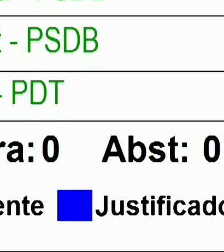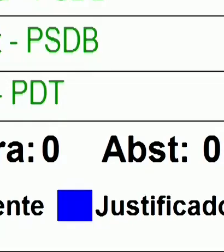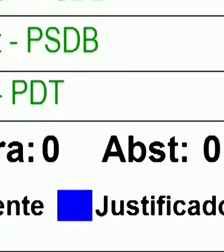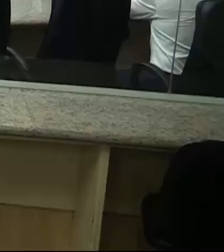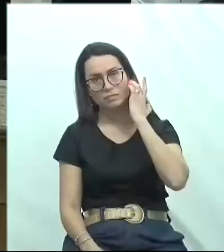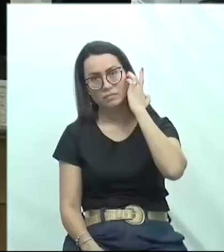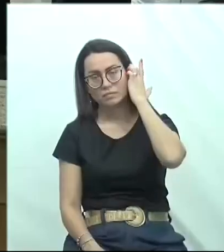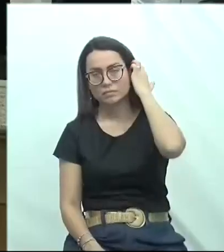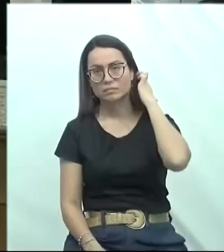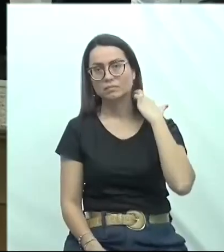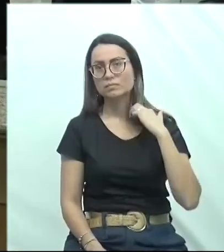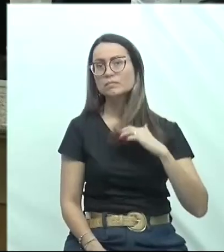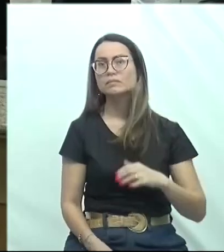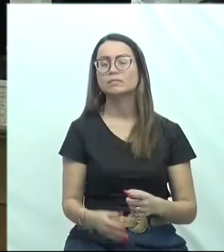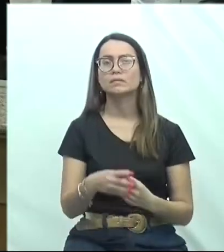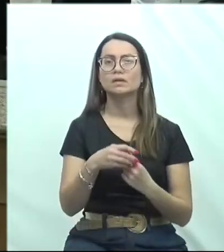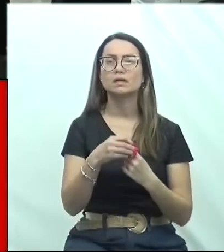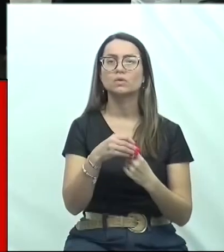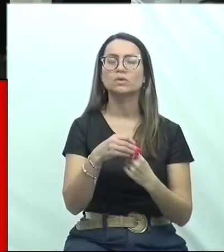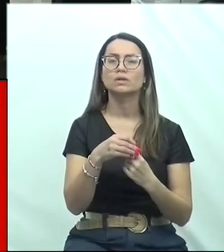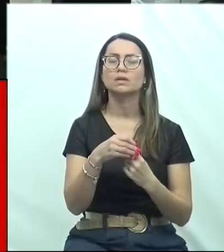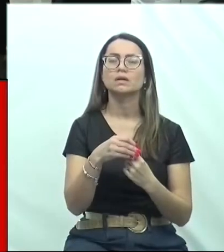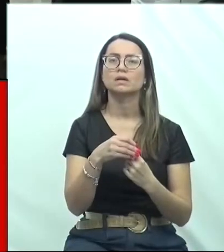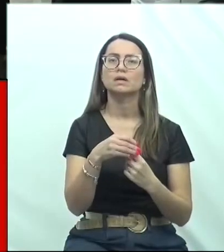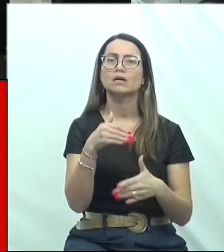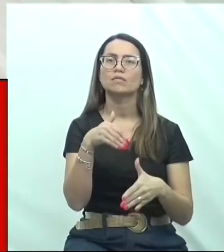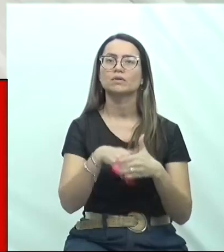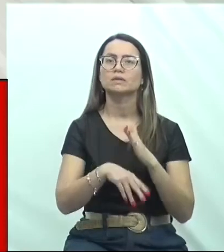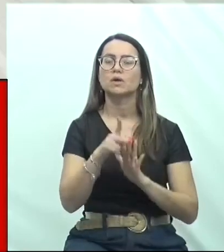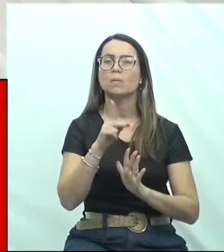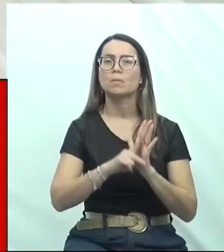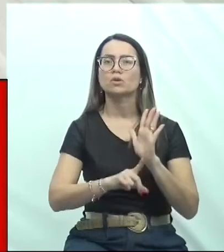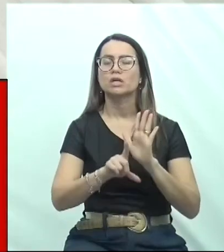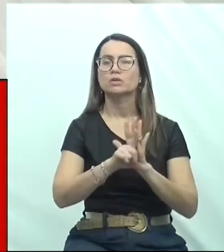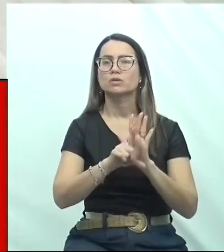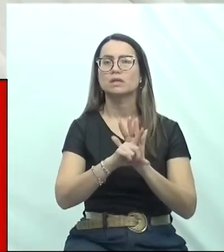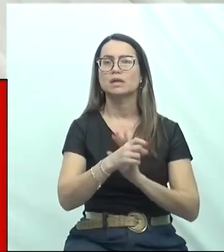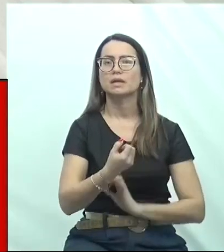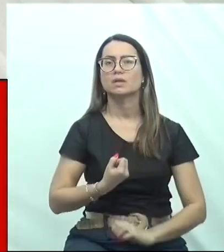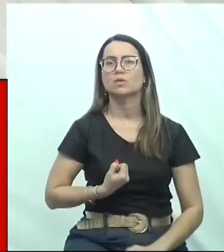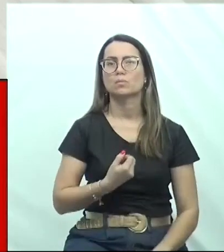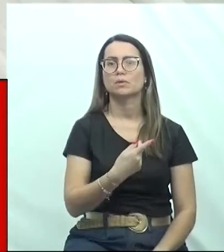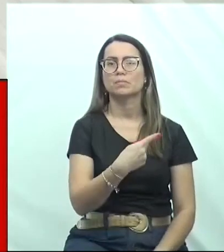Em única discussão e votação, o projeto de lei do Poder Executivo, número